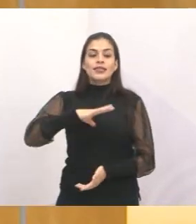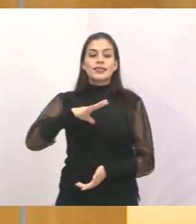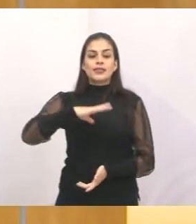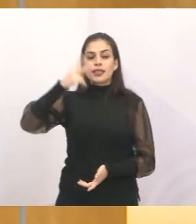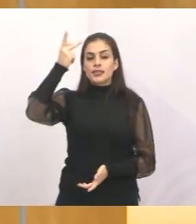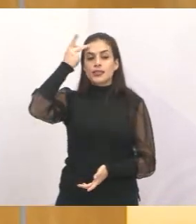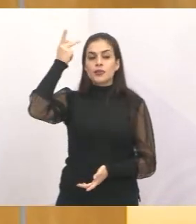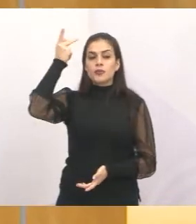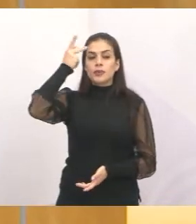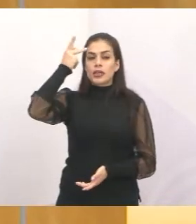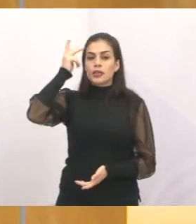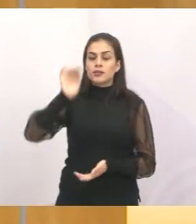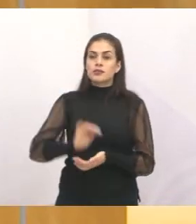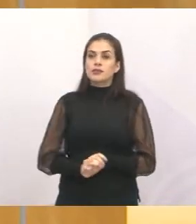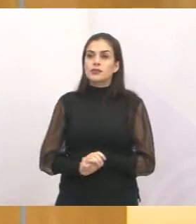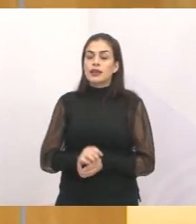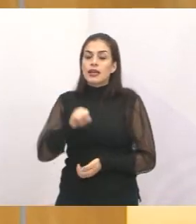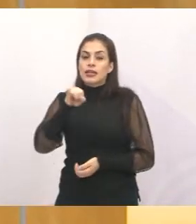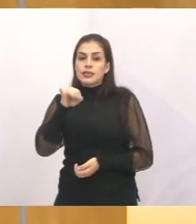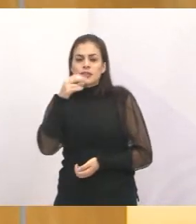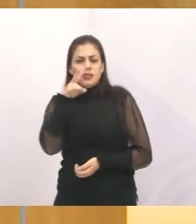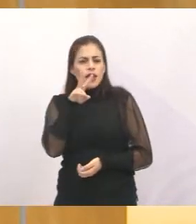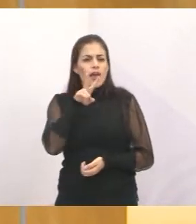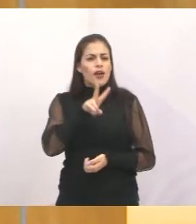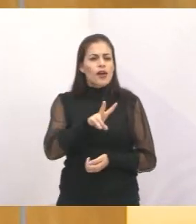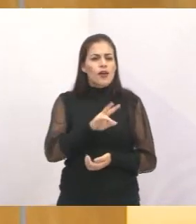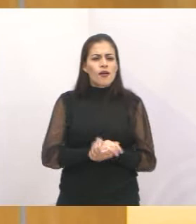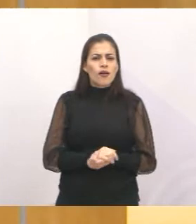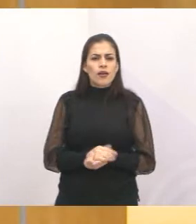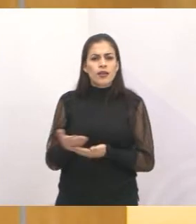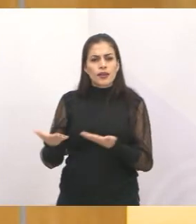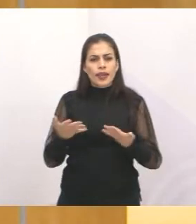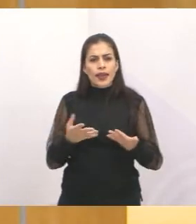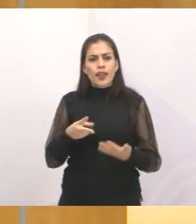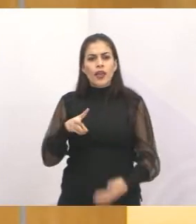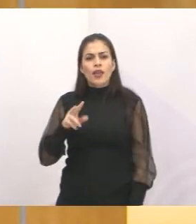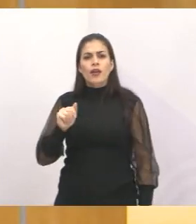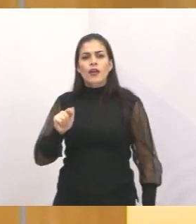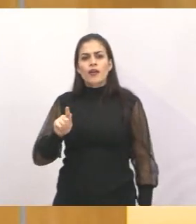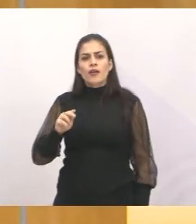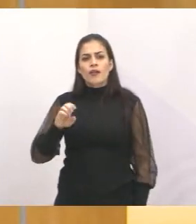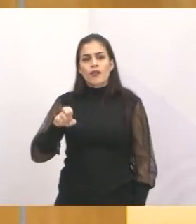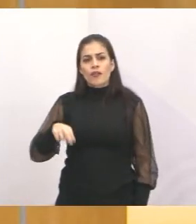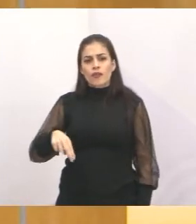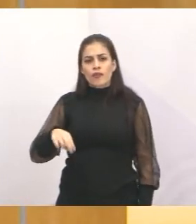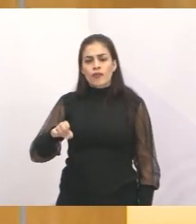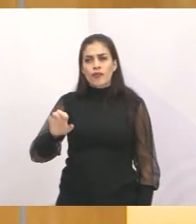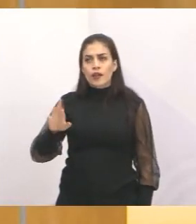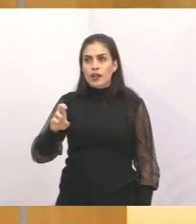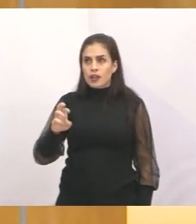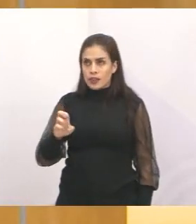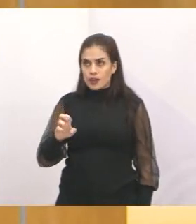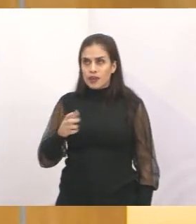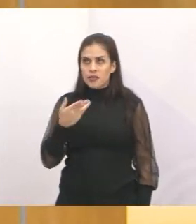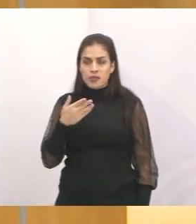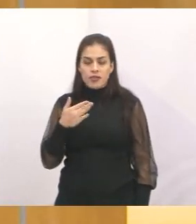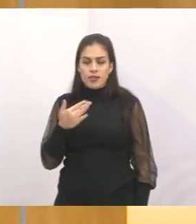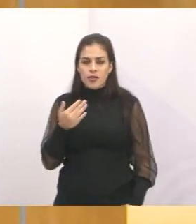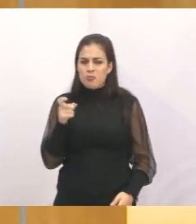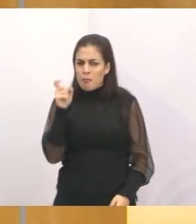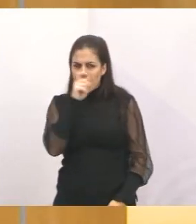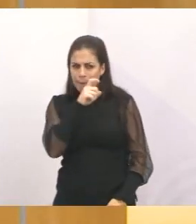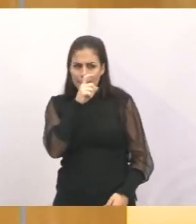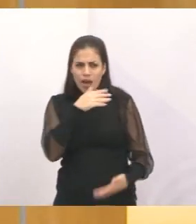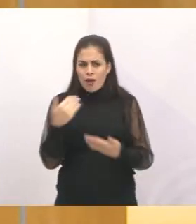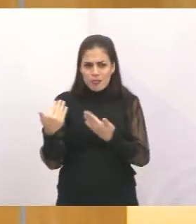verificar, está aqui o Wagner, que não me deixa mentir, São Paulo tem vários mananciais de água. Tem um rio enorme